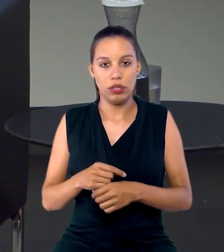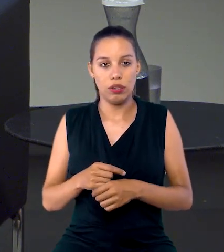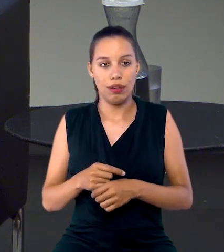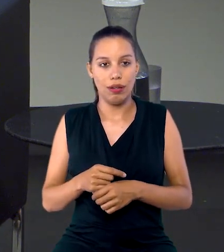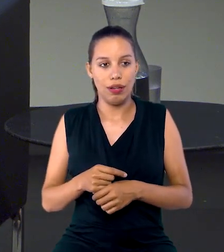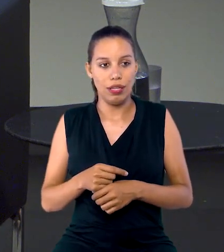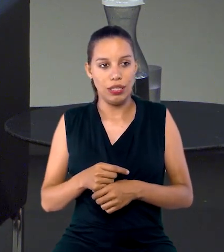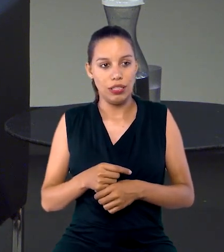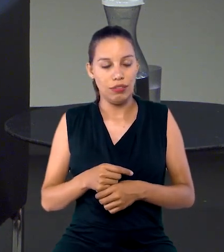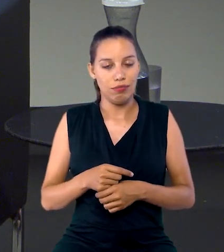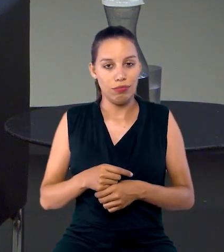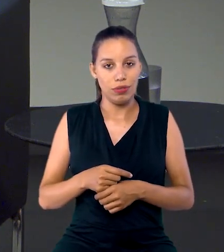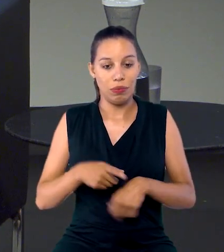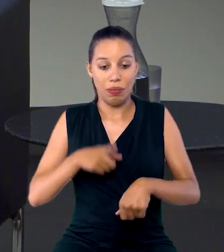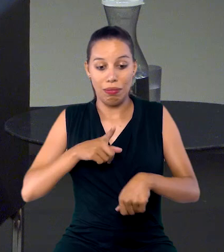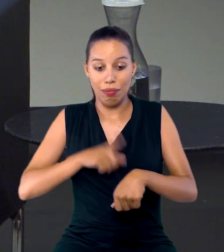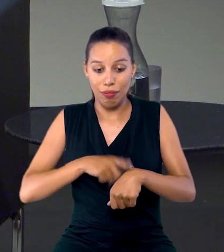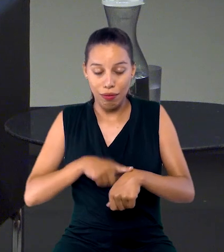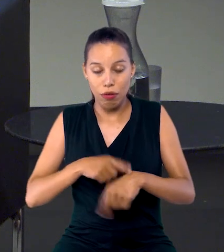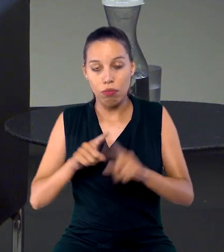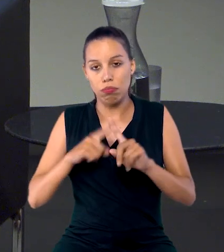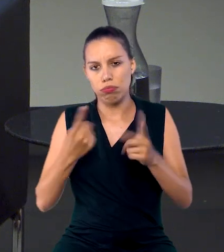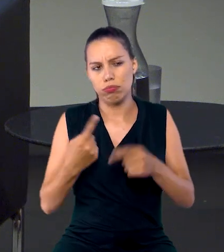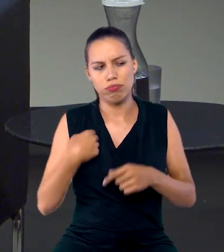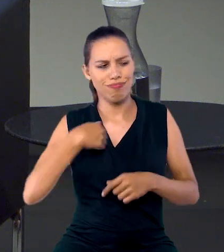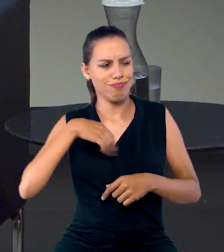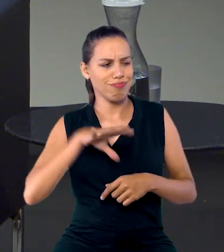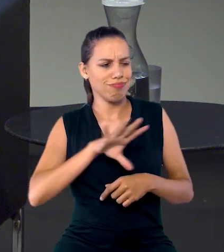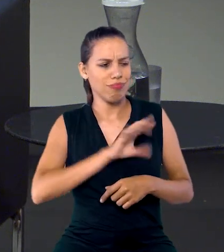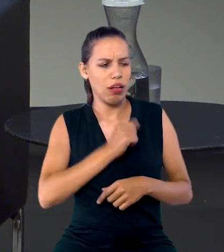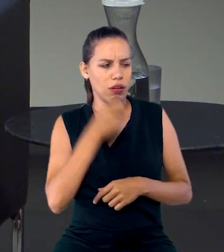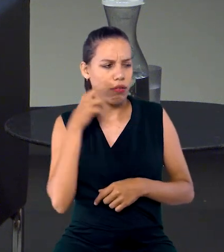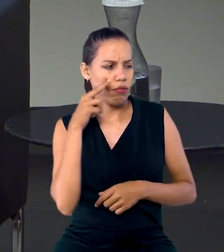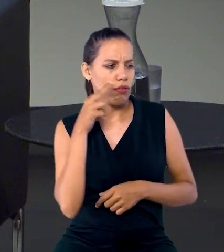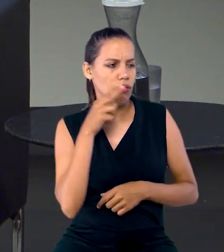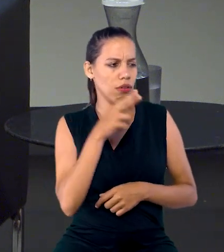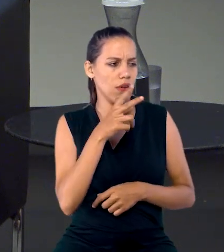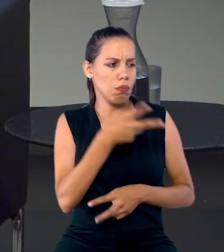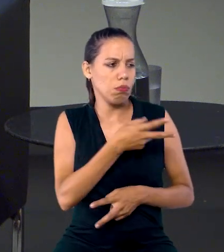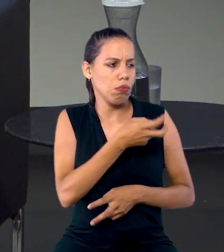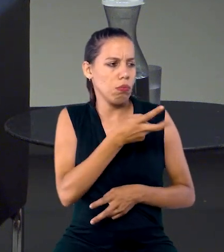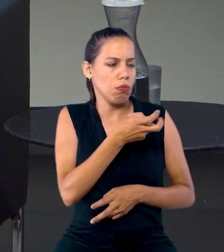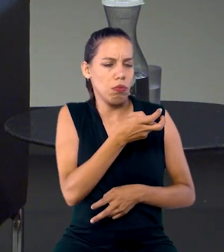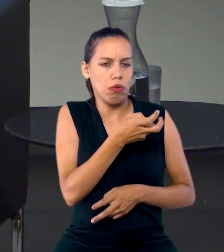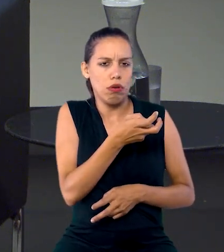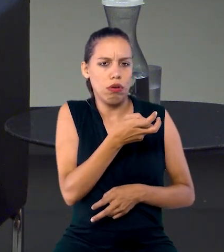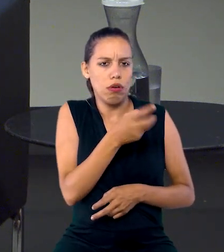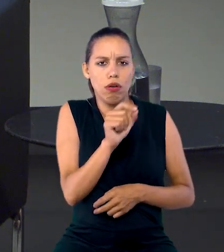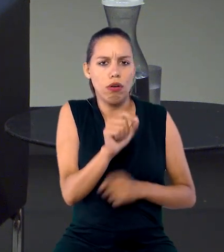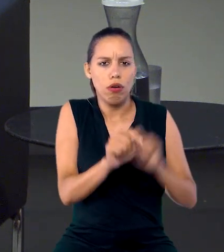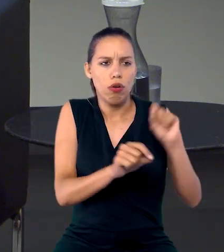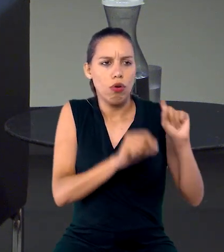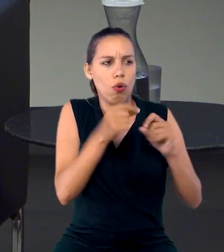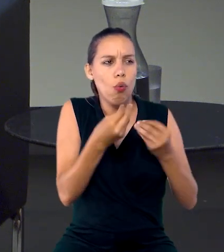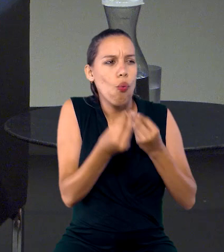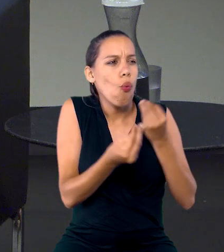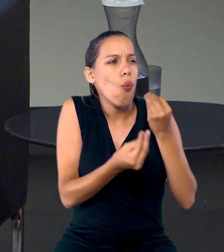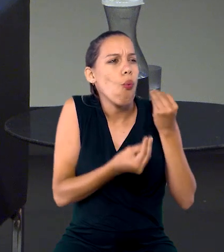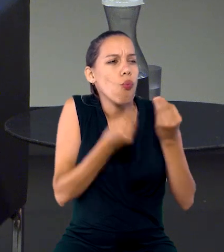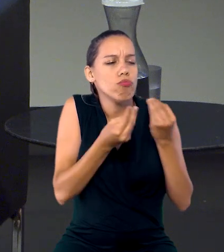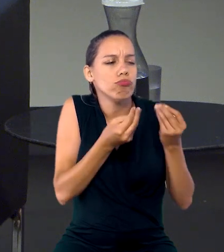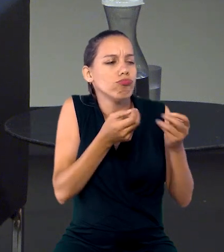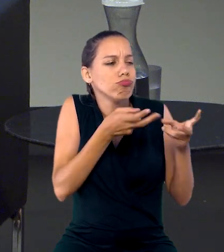e é o que mais me fascina. É muito do que me mantém com os olhos brilhando, assim, me mantém viva, que é como